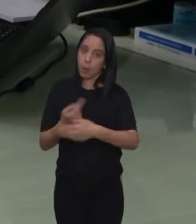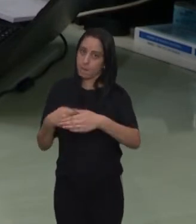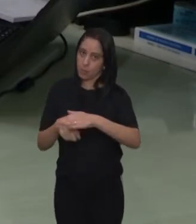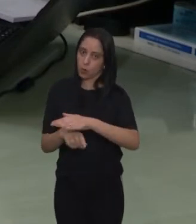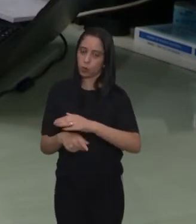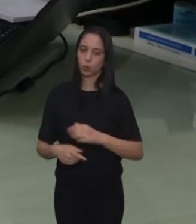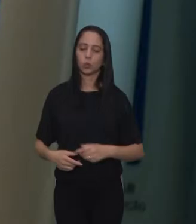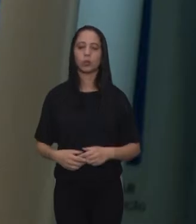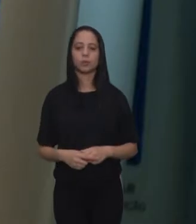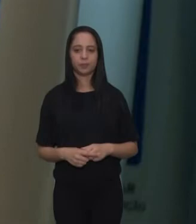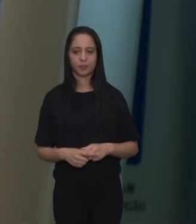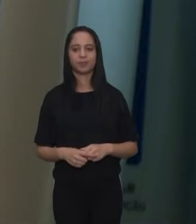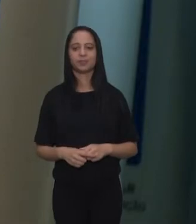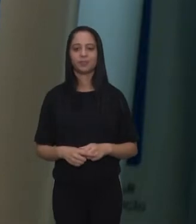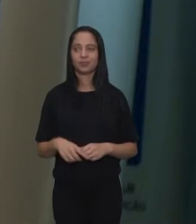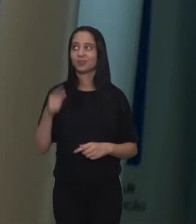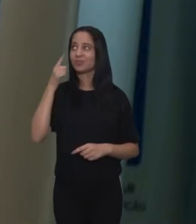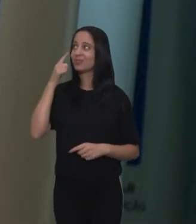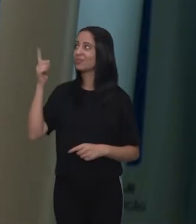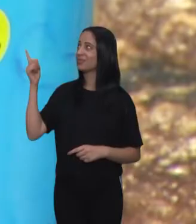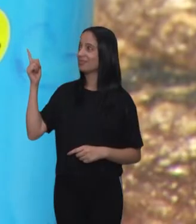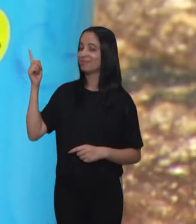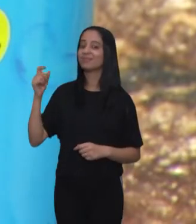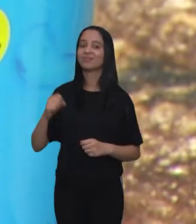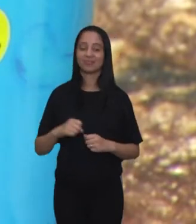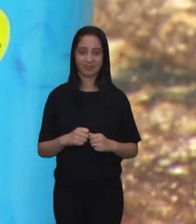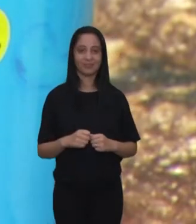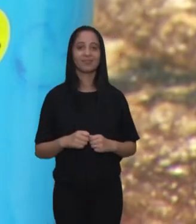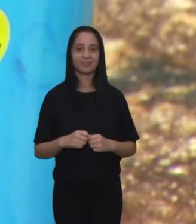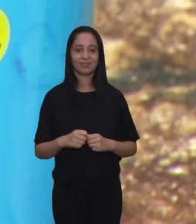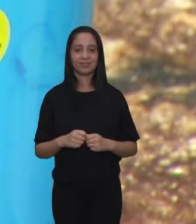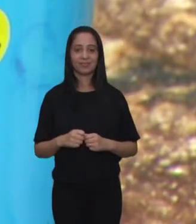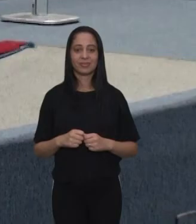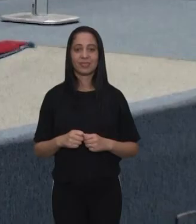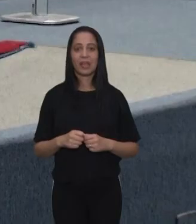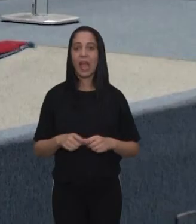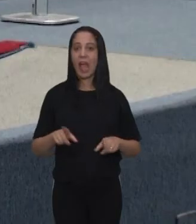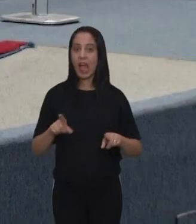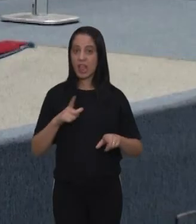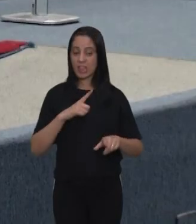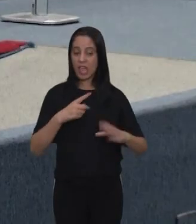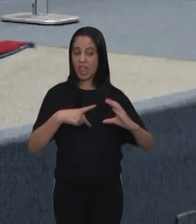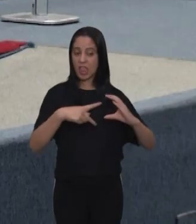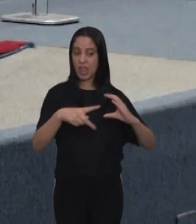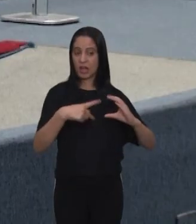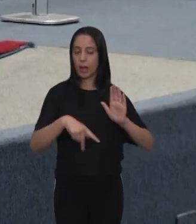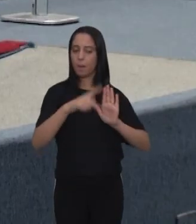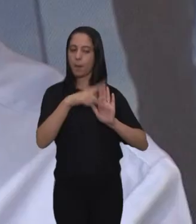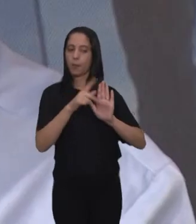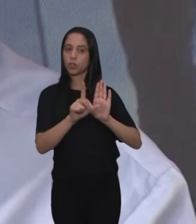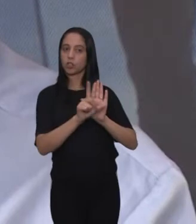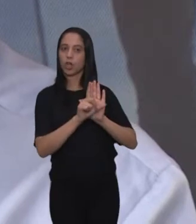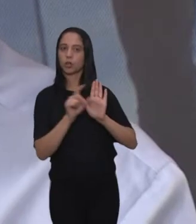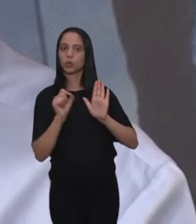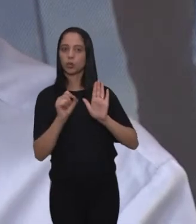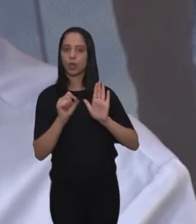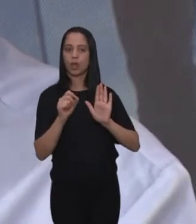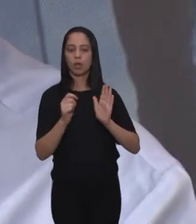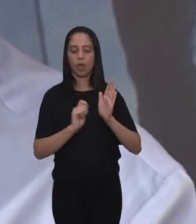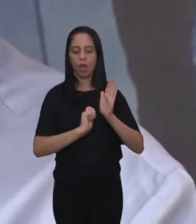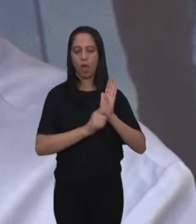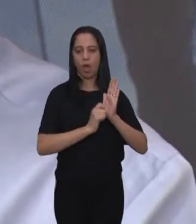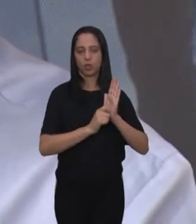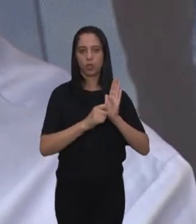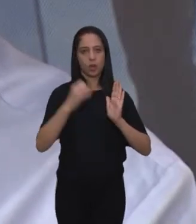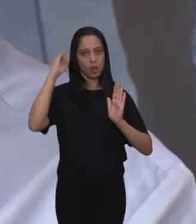análise mais profunda e para dar mais visibilidade à prevenção dessa doença está em tramitação na Câmara um projeto de lei de autoria